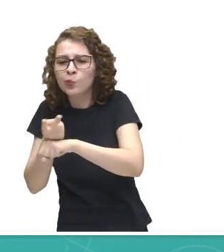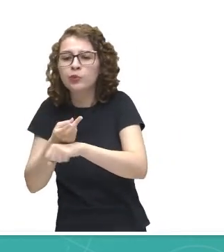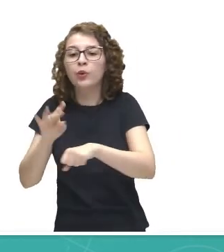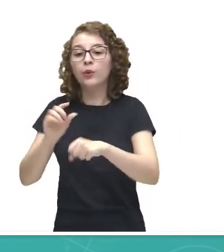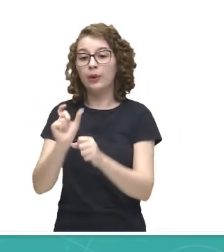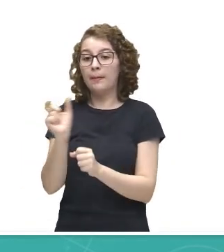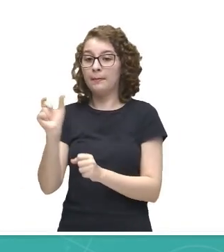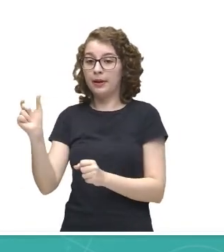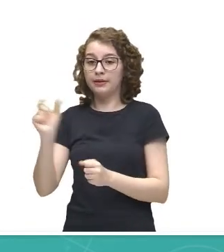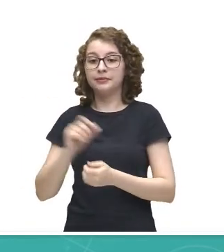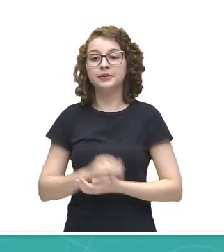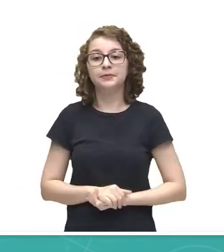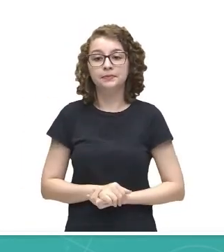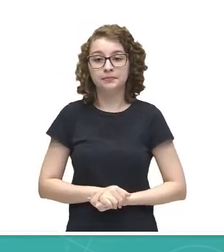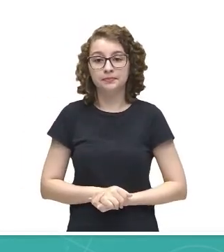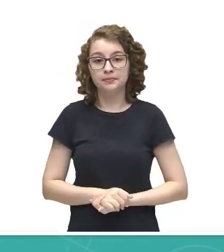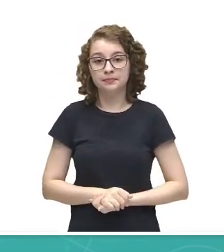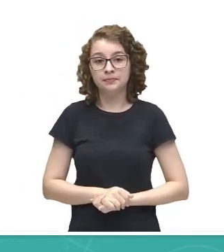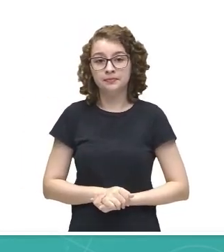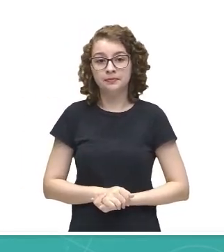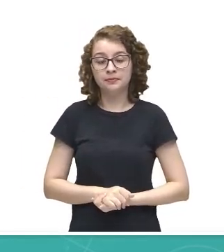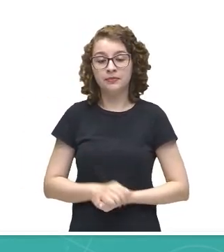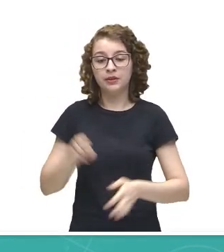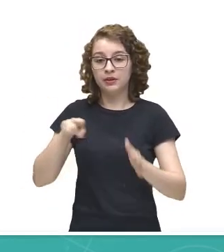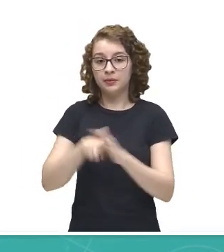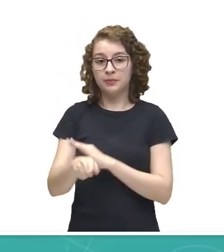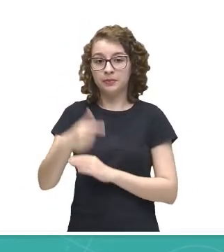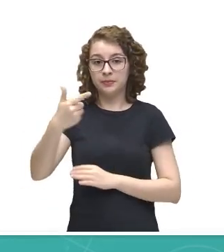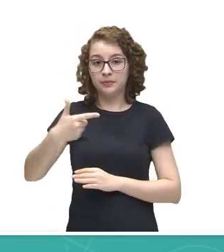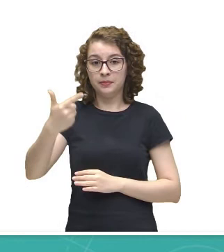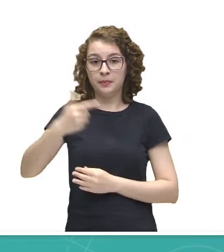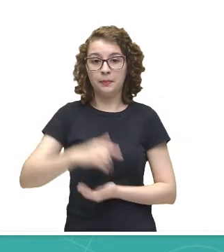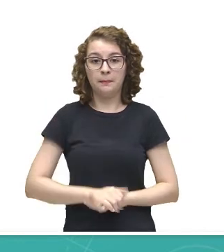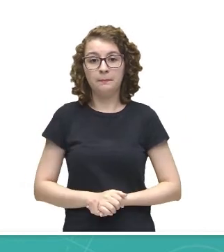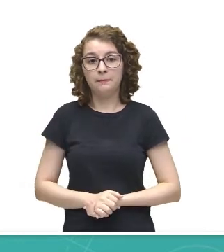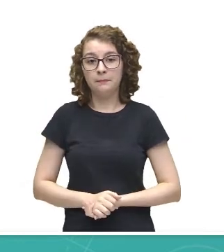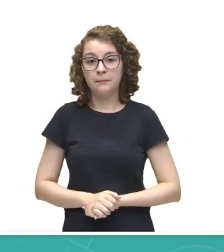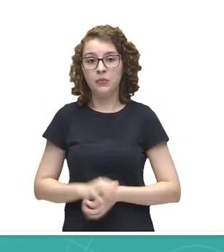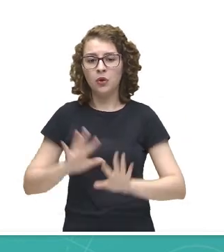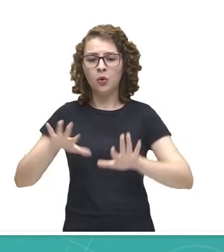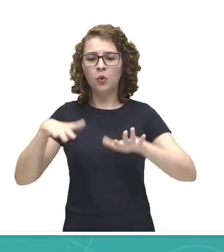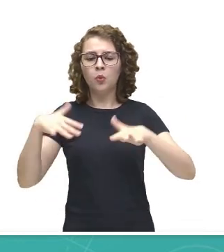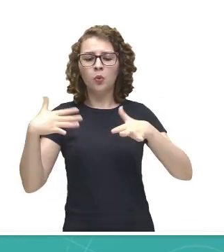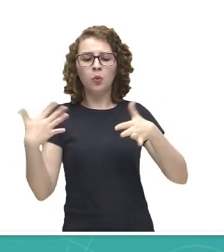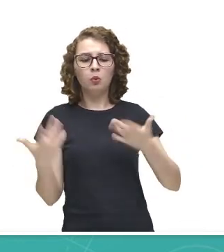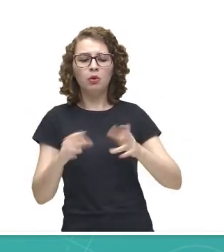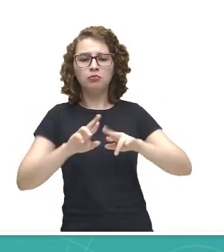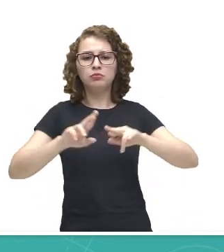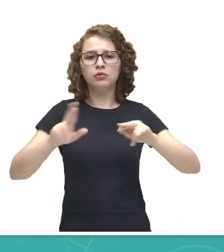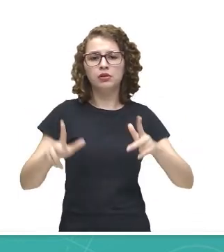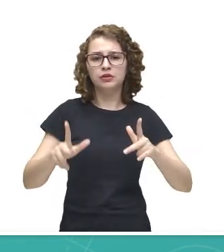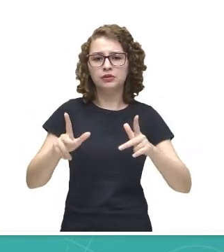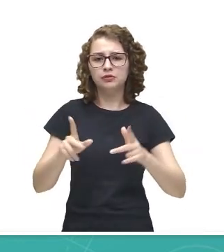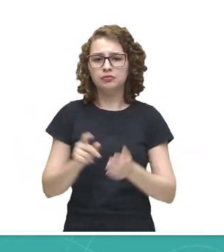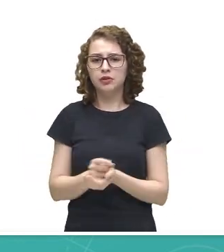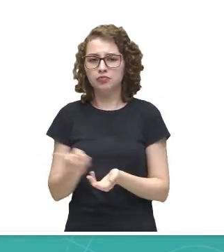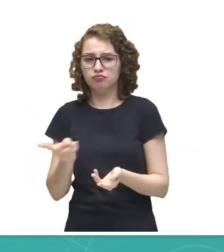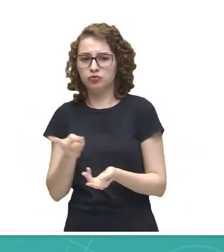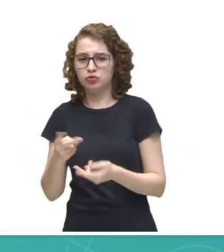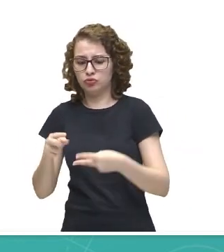hein? Prosseguindo, nós temos lá a segunda questão, que vocês vão me dizer qual a diferença do envelhecimento senil